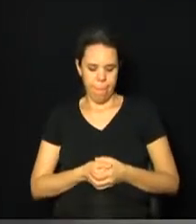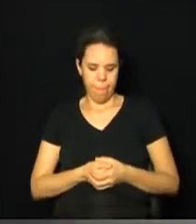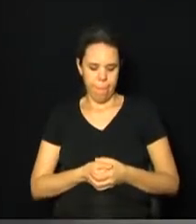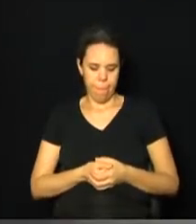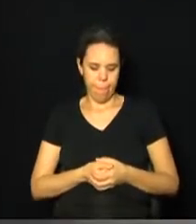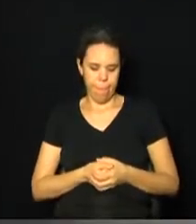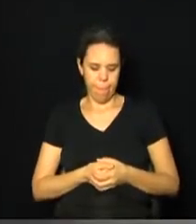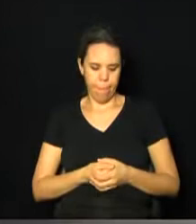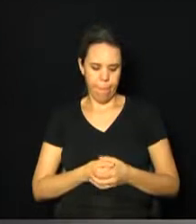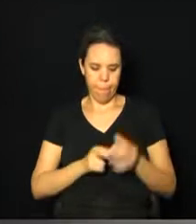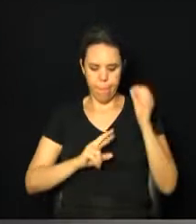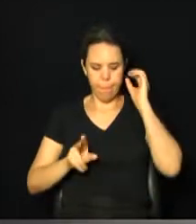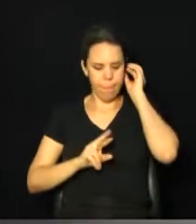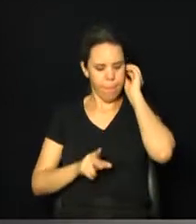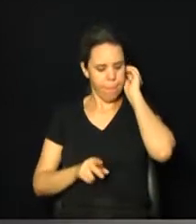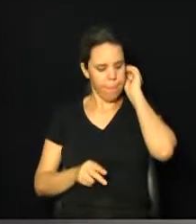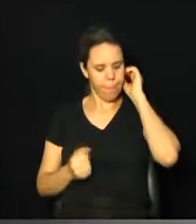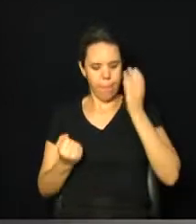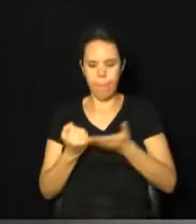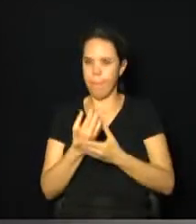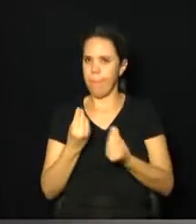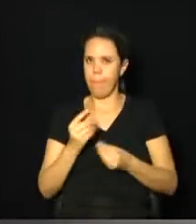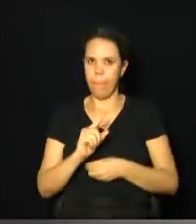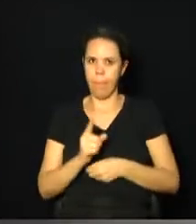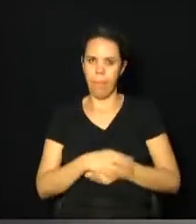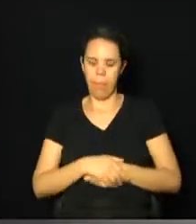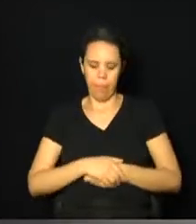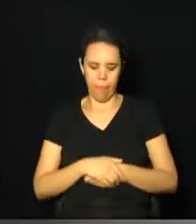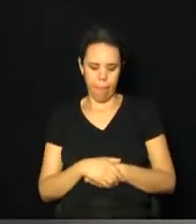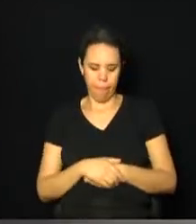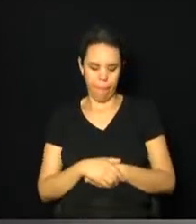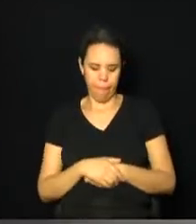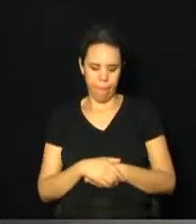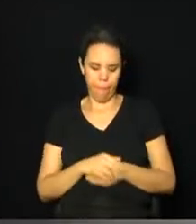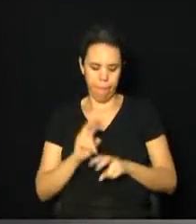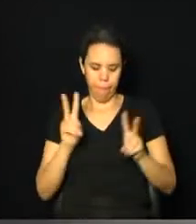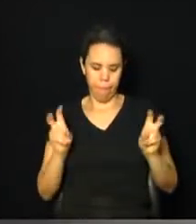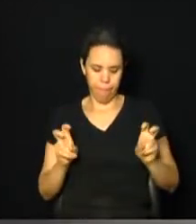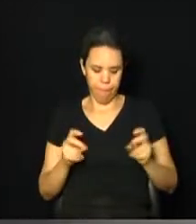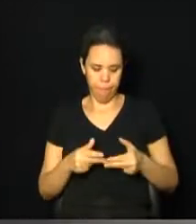que não colabora muito em respeito